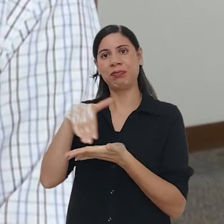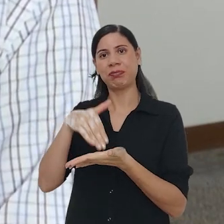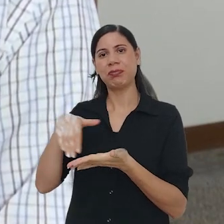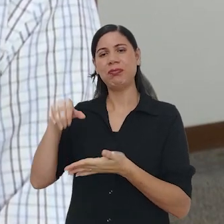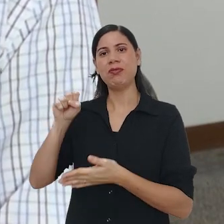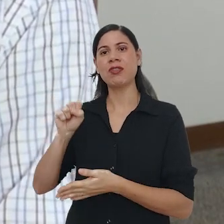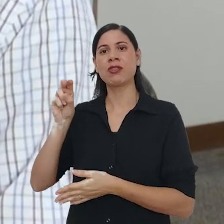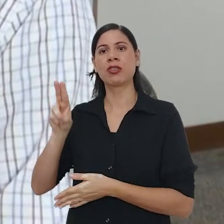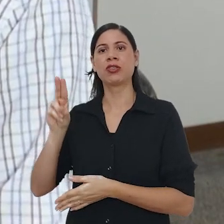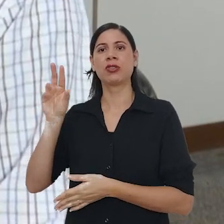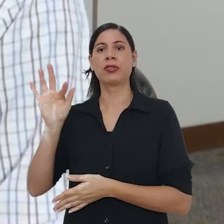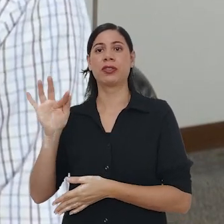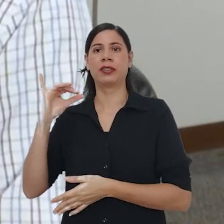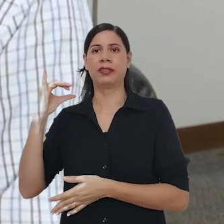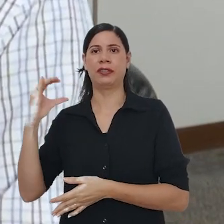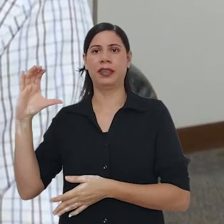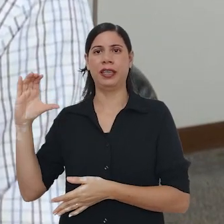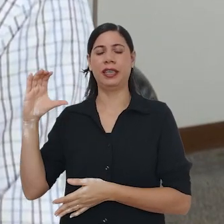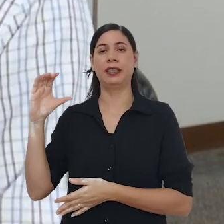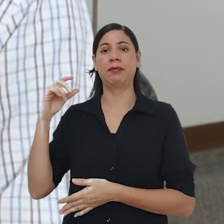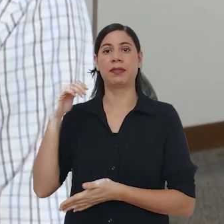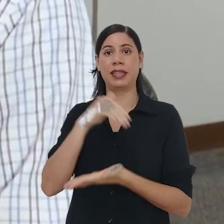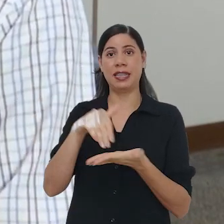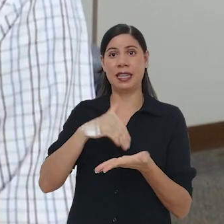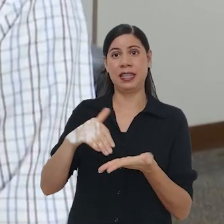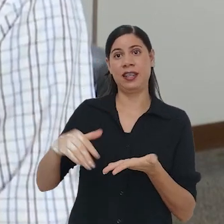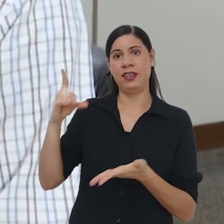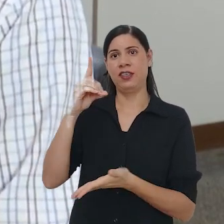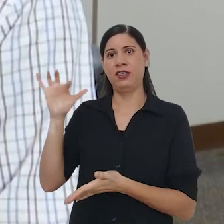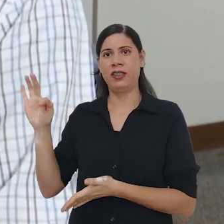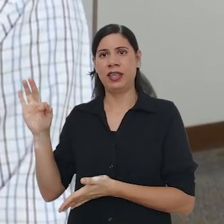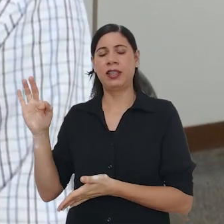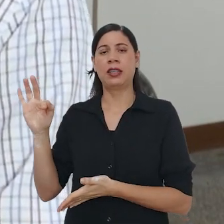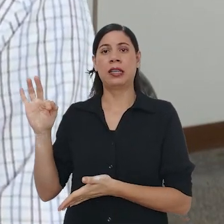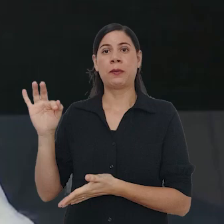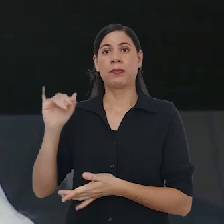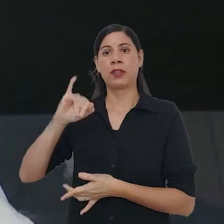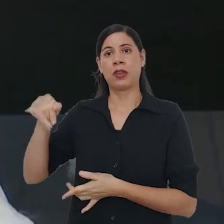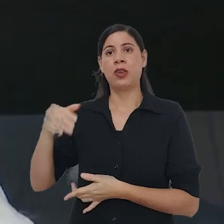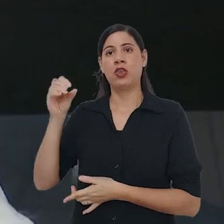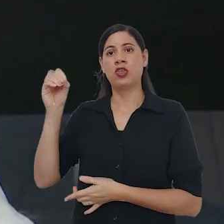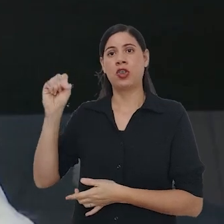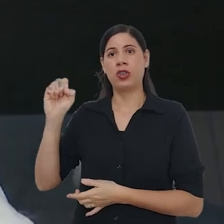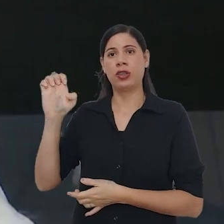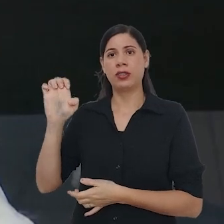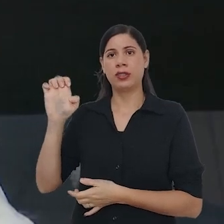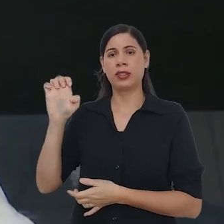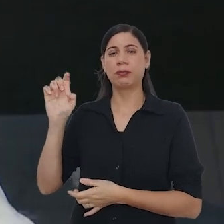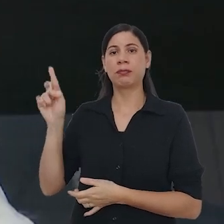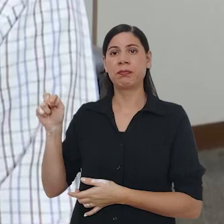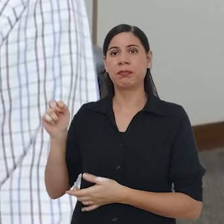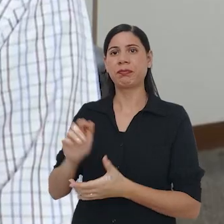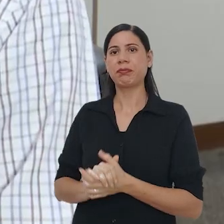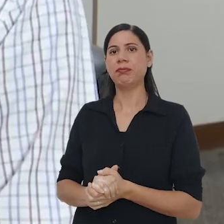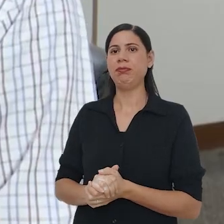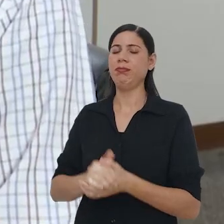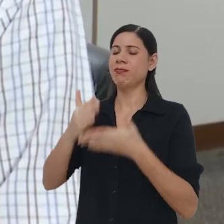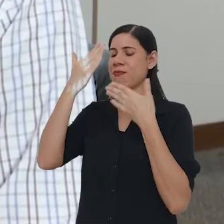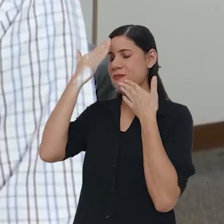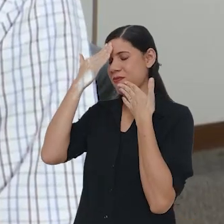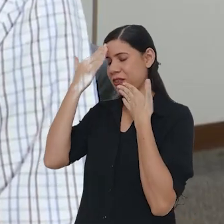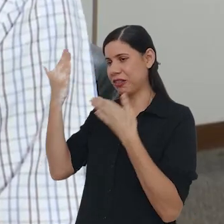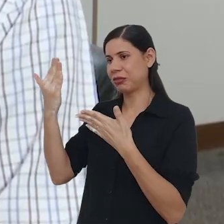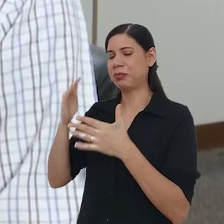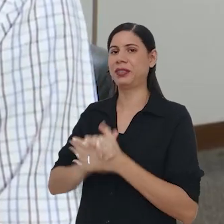de Financiamento e Incentivo à Cultura da Secretaria de Cultura do Distrito Federal, José Carlos Prestes. Subsecretário,